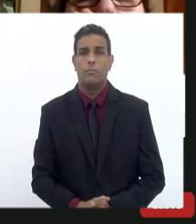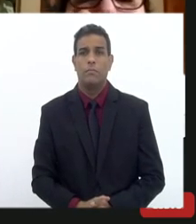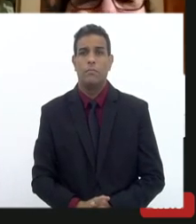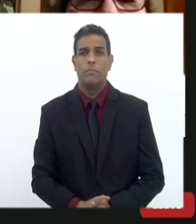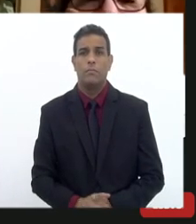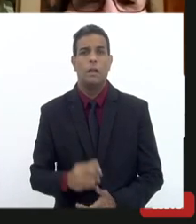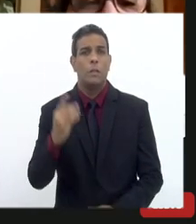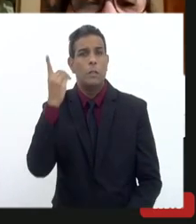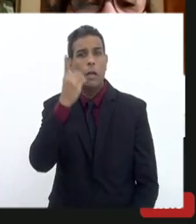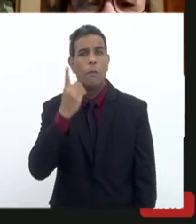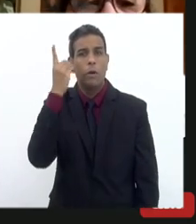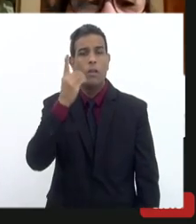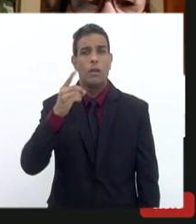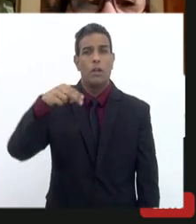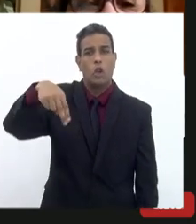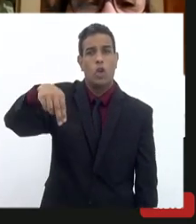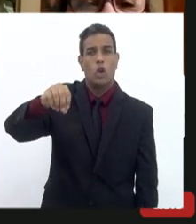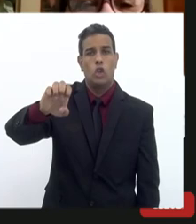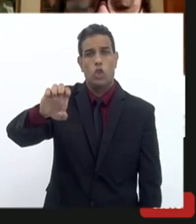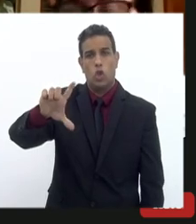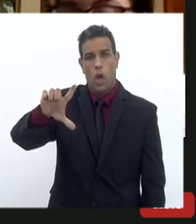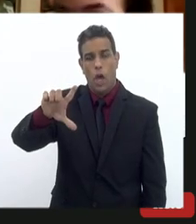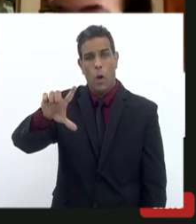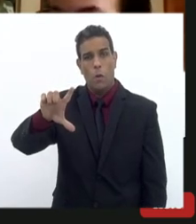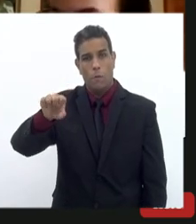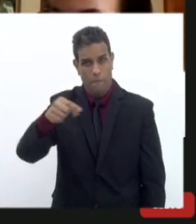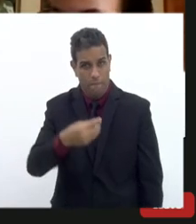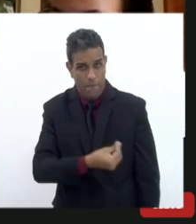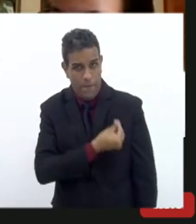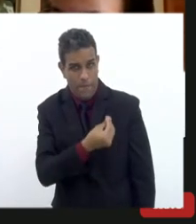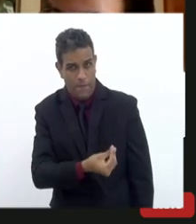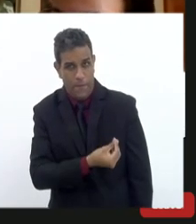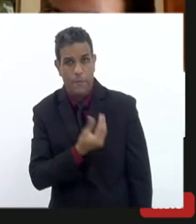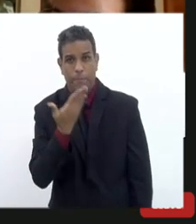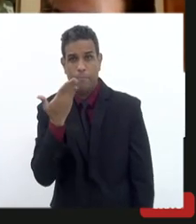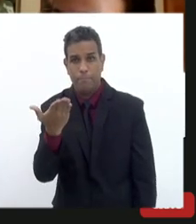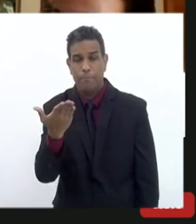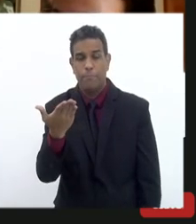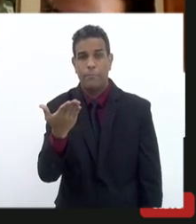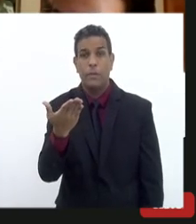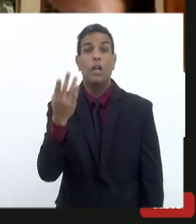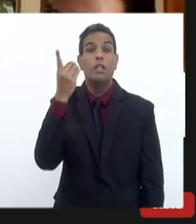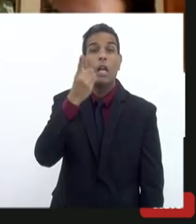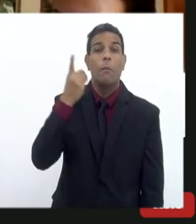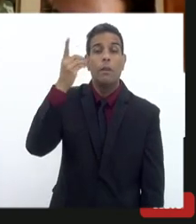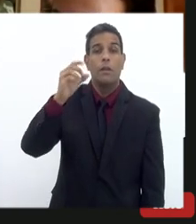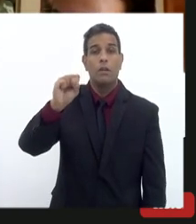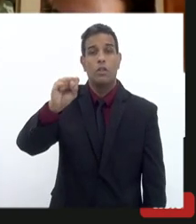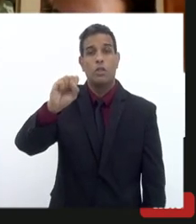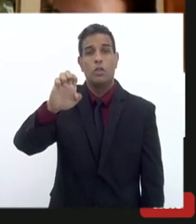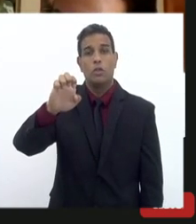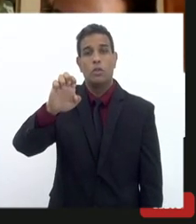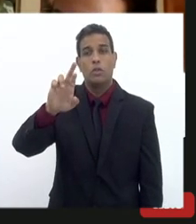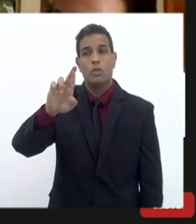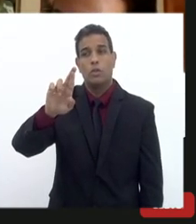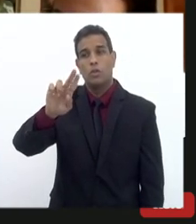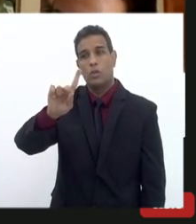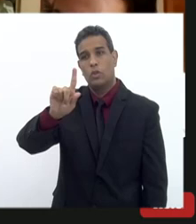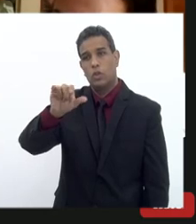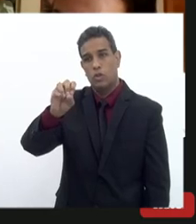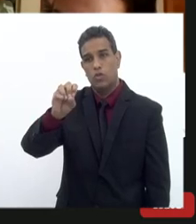Deputado Noel de Carvalho. Oi, presidente. Oi, Sérgio. Deputado Sérgio, a palavra é sua. Tudo